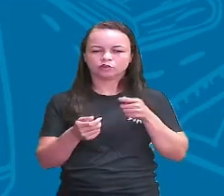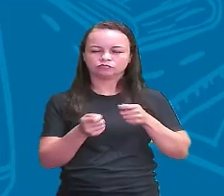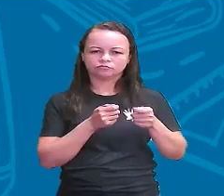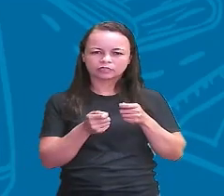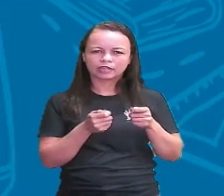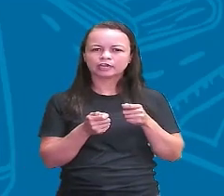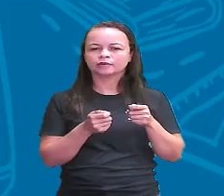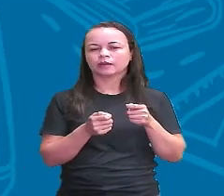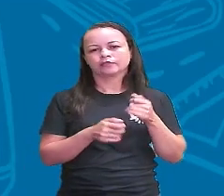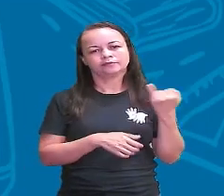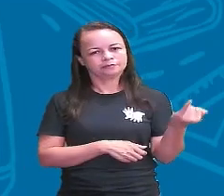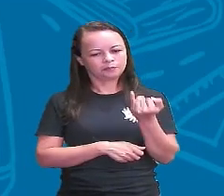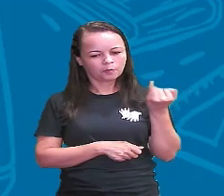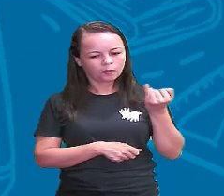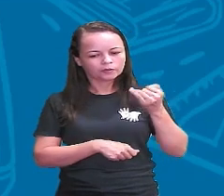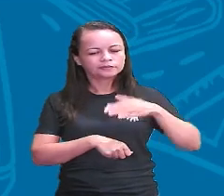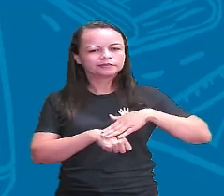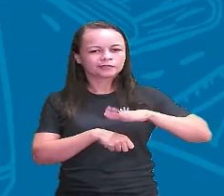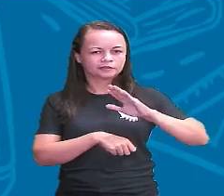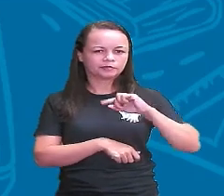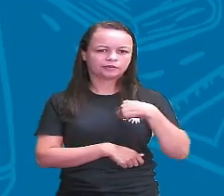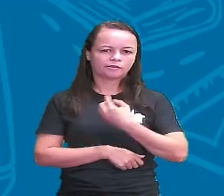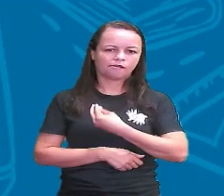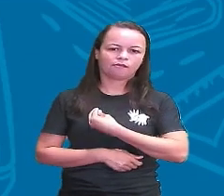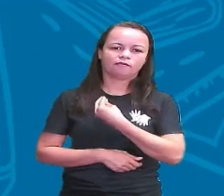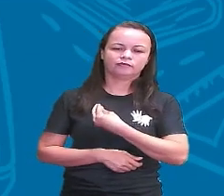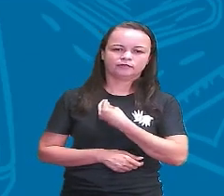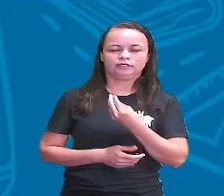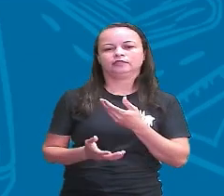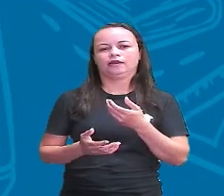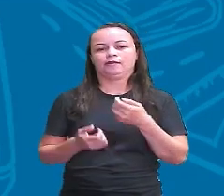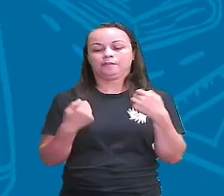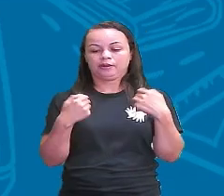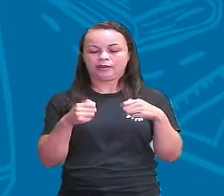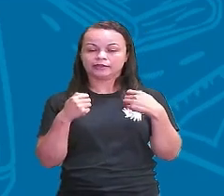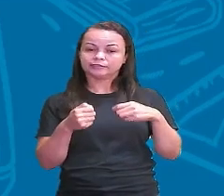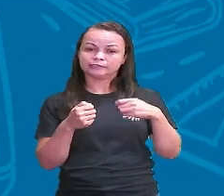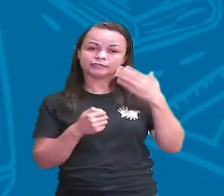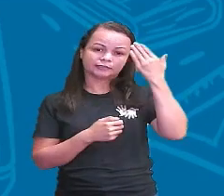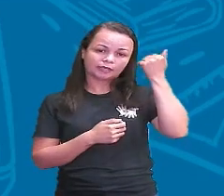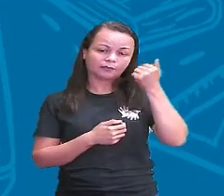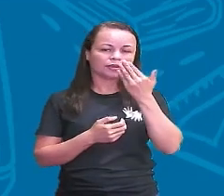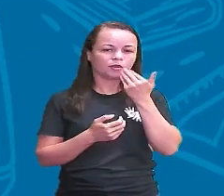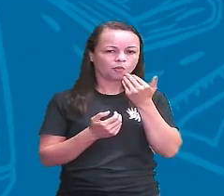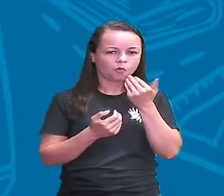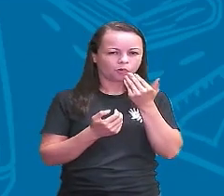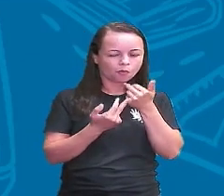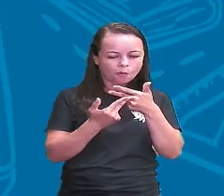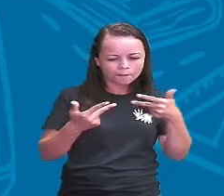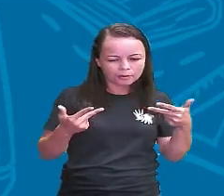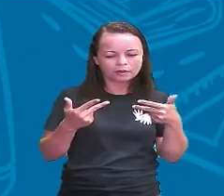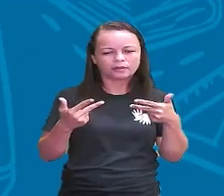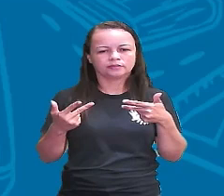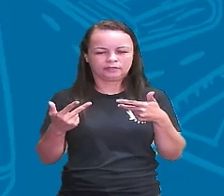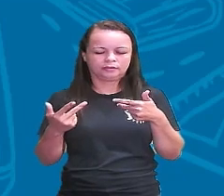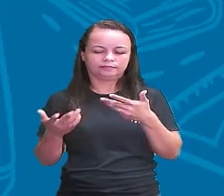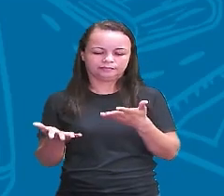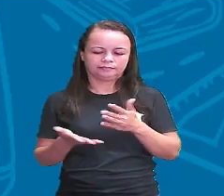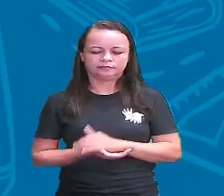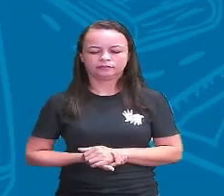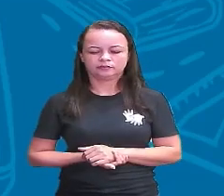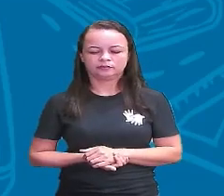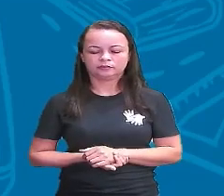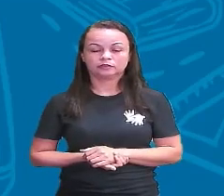é fundamental na nossa vida, né? A gente precisa diversificar os alimentos que a gente consome, tá certo? Nós